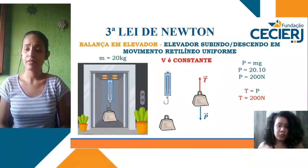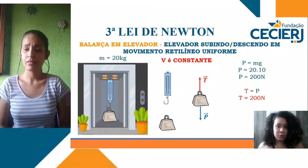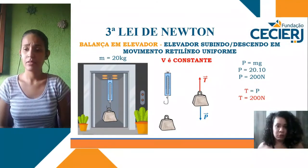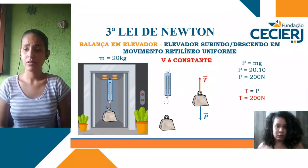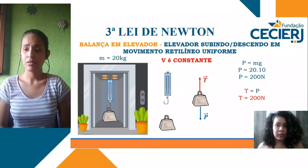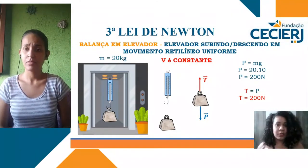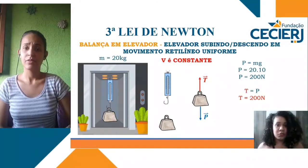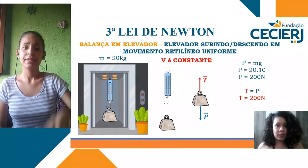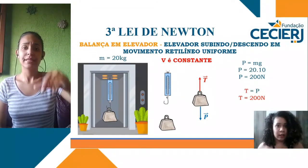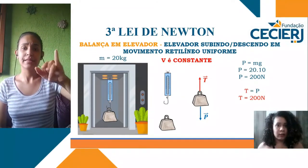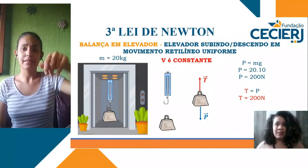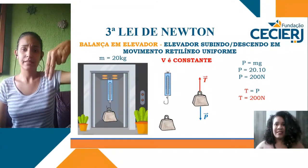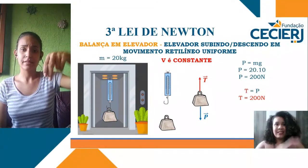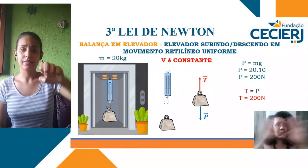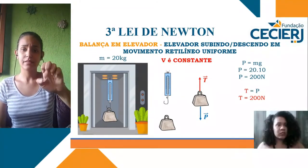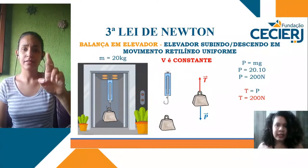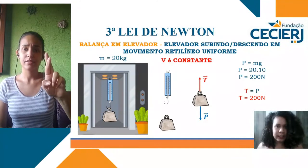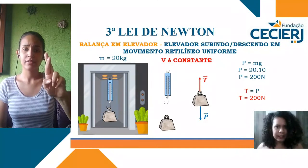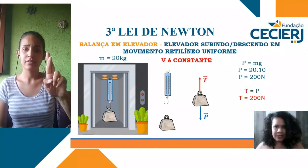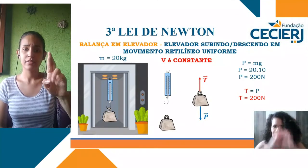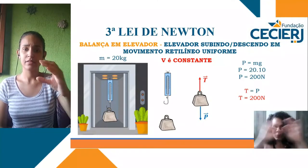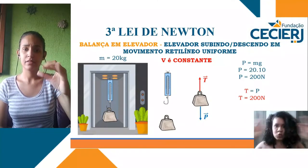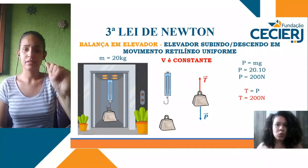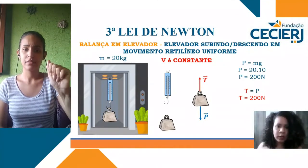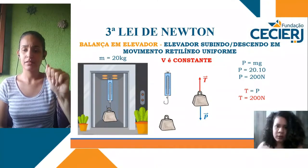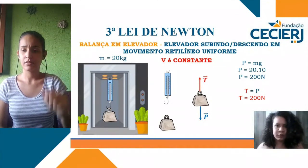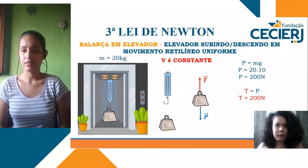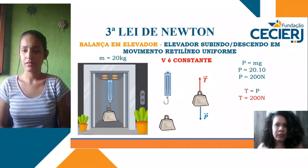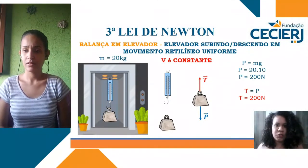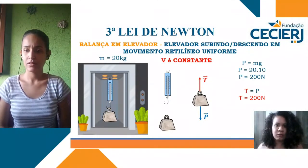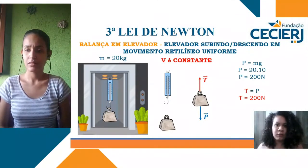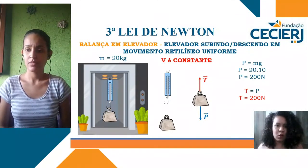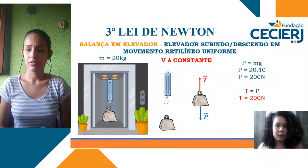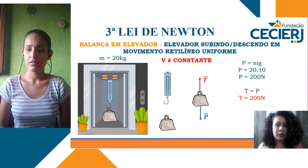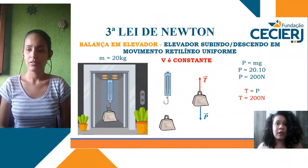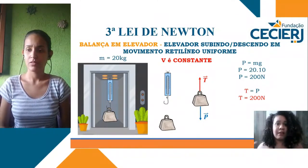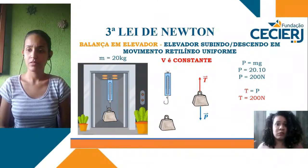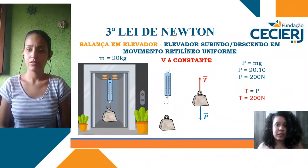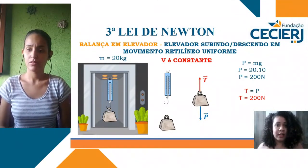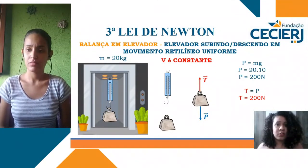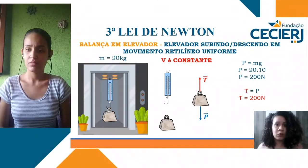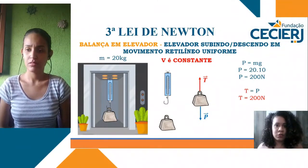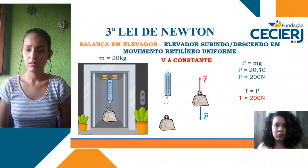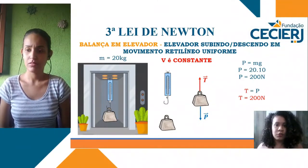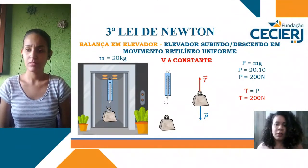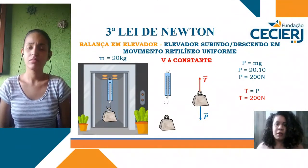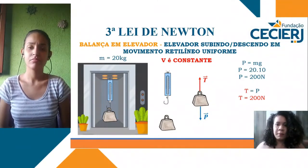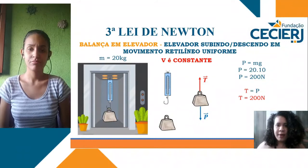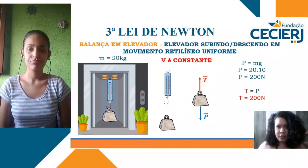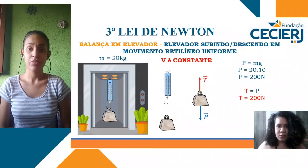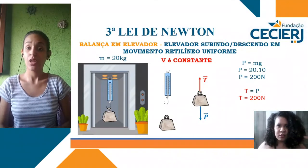primeira lei de Newton. Então, o que a gente tem? Grande característica absurda do movimento retilíneo uniforme. A velocidade é